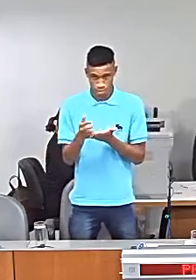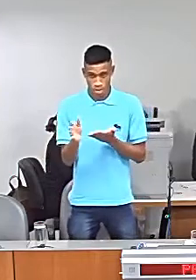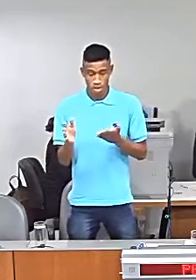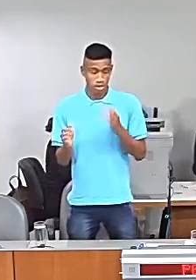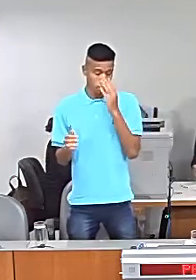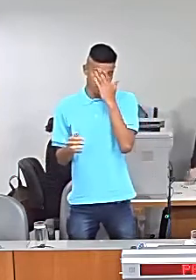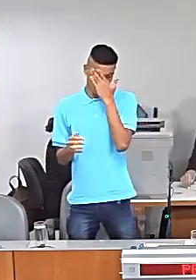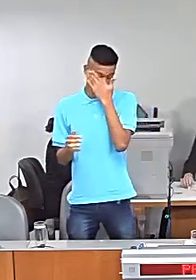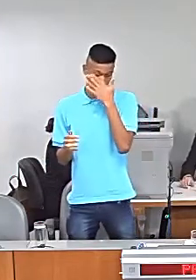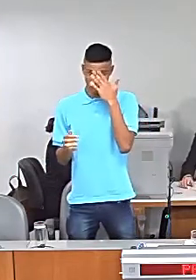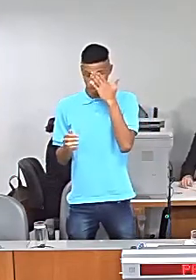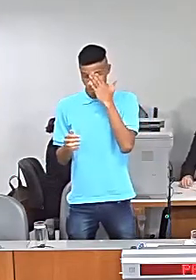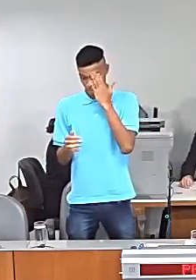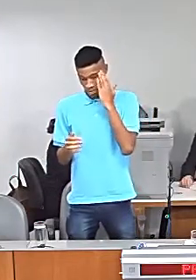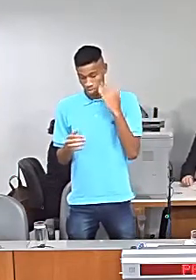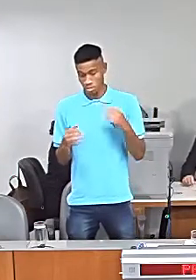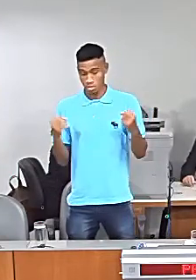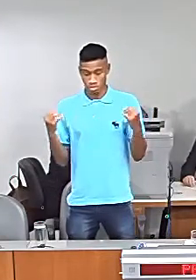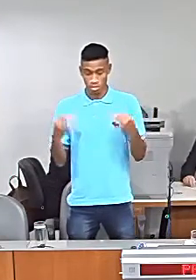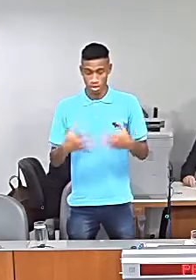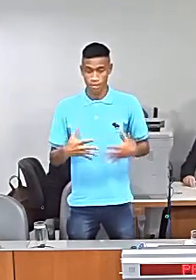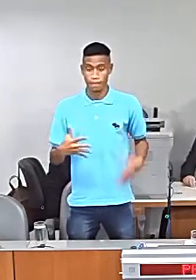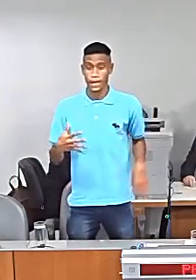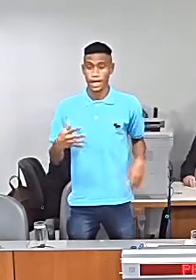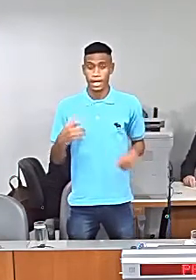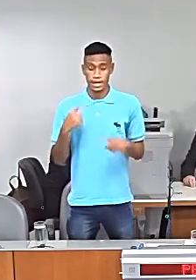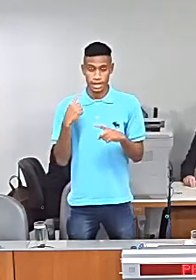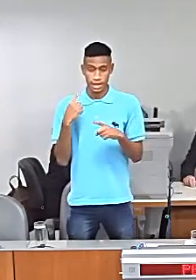Sou faixa preta de taekwondo.